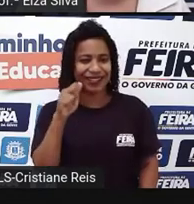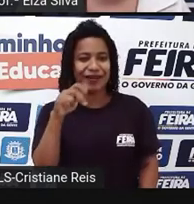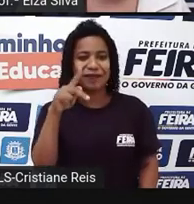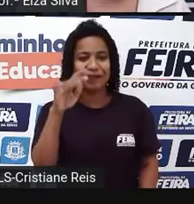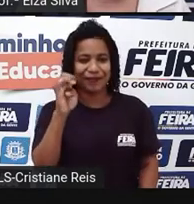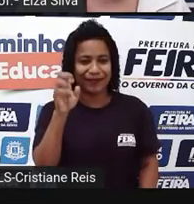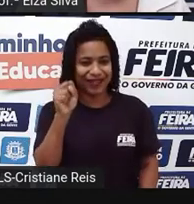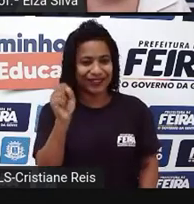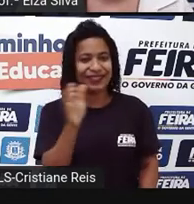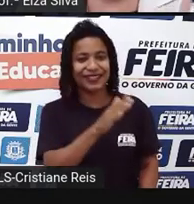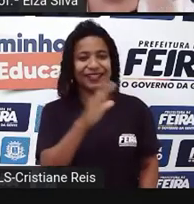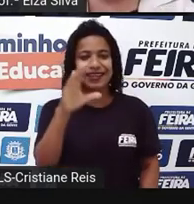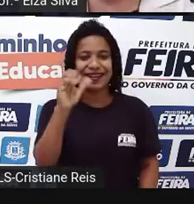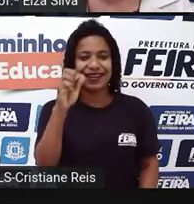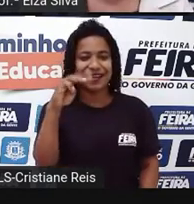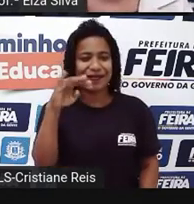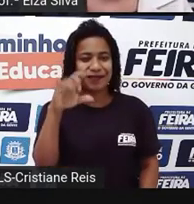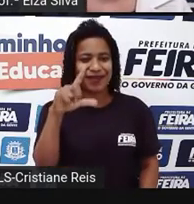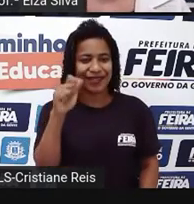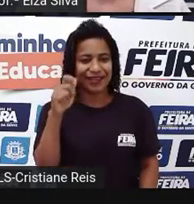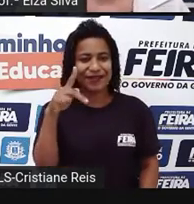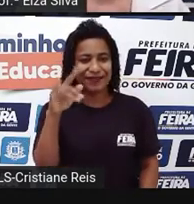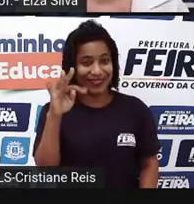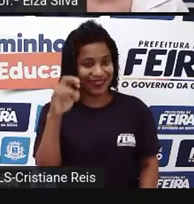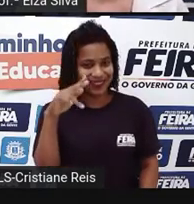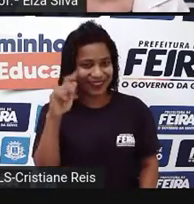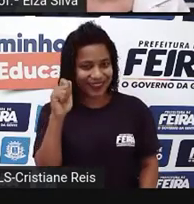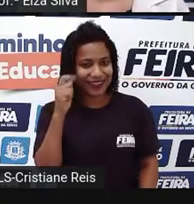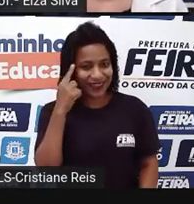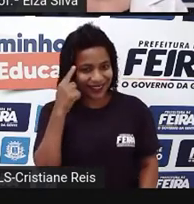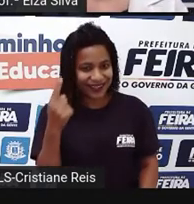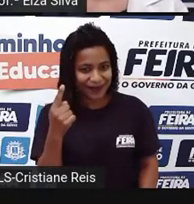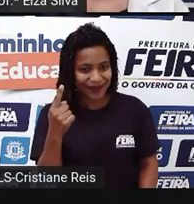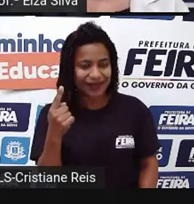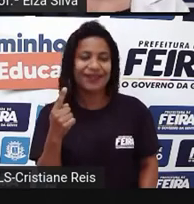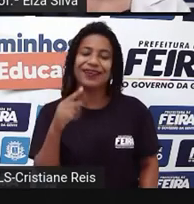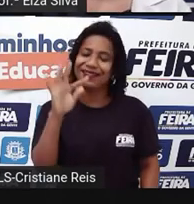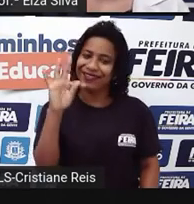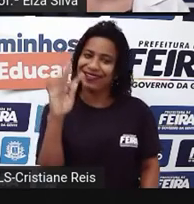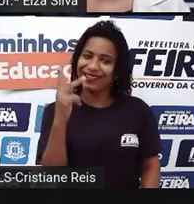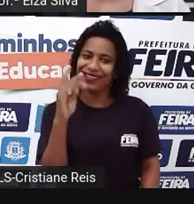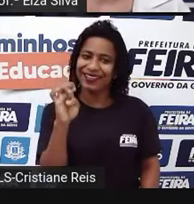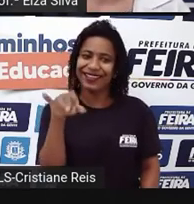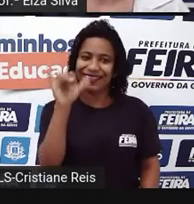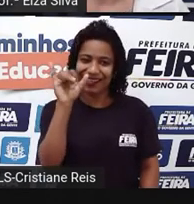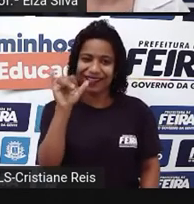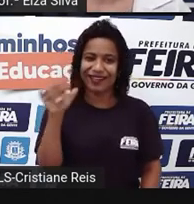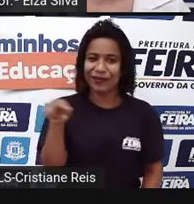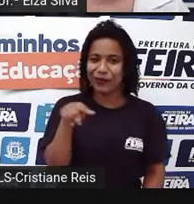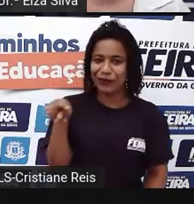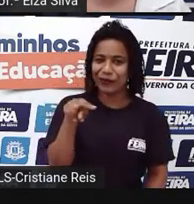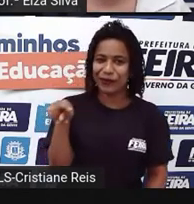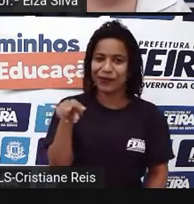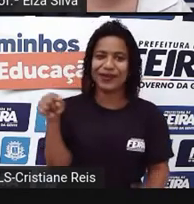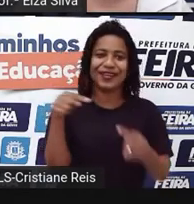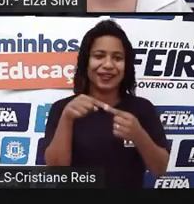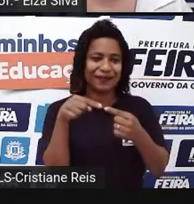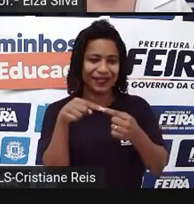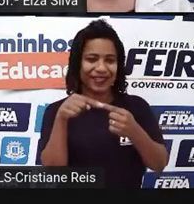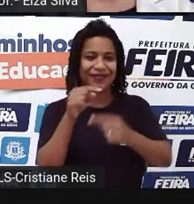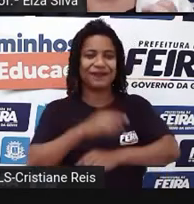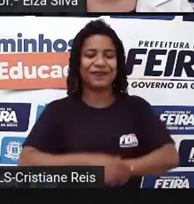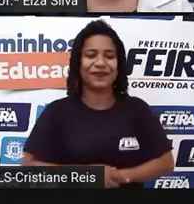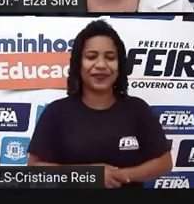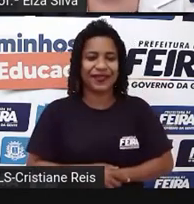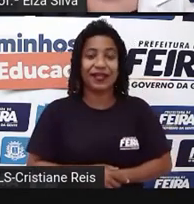They. Ok? Let's go. Eu trago para vocês aqui mais alguns exemplos para a gente praticar, porque eu quero